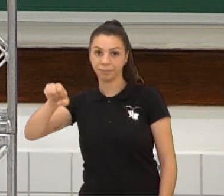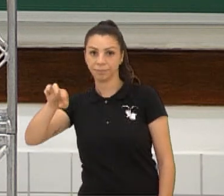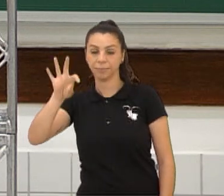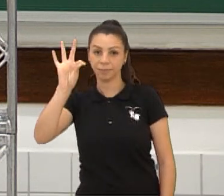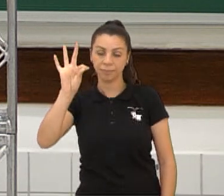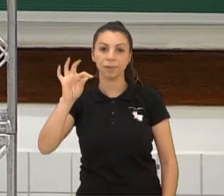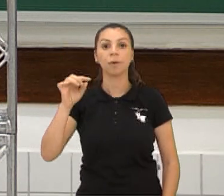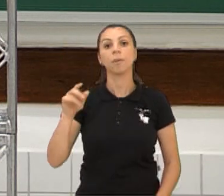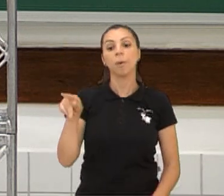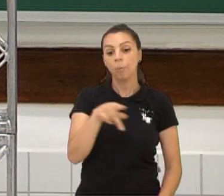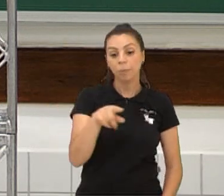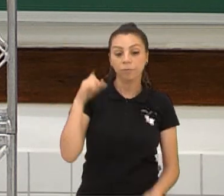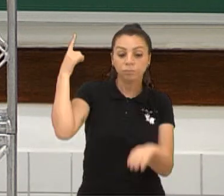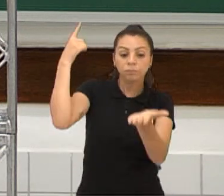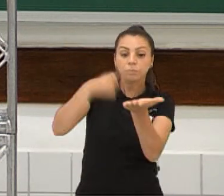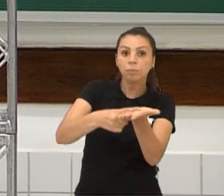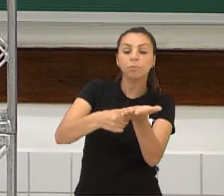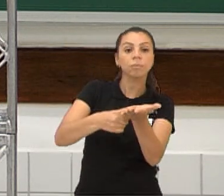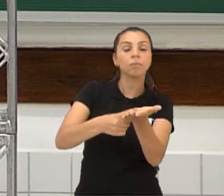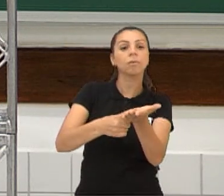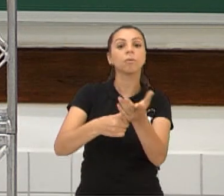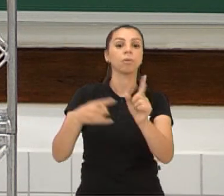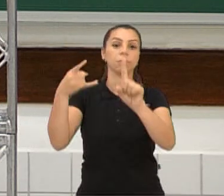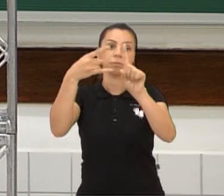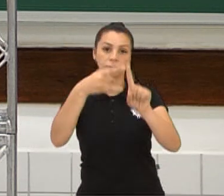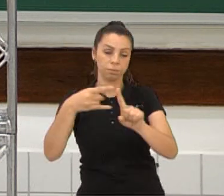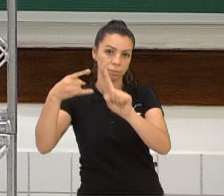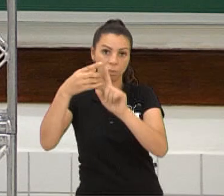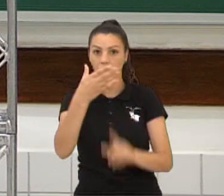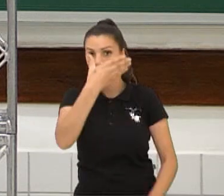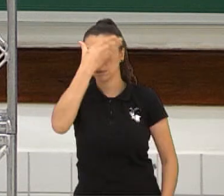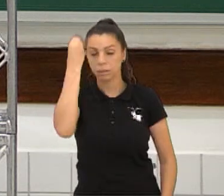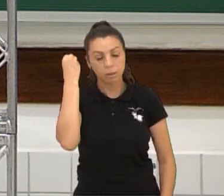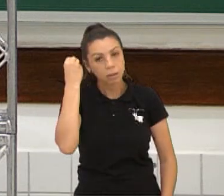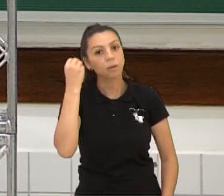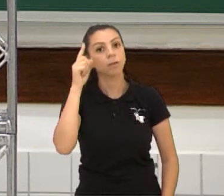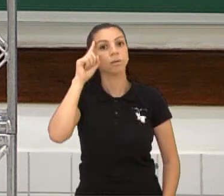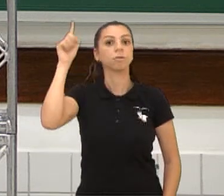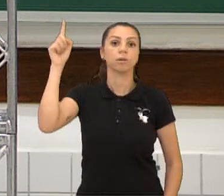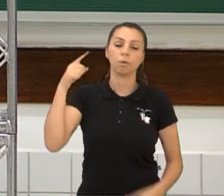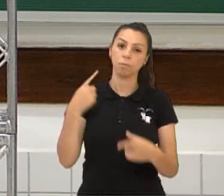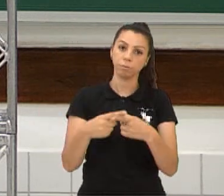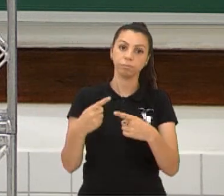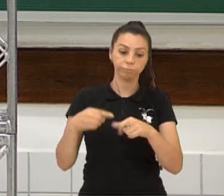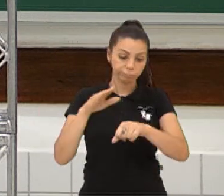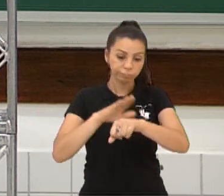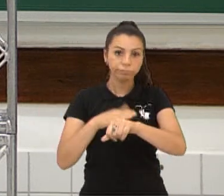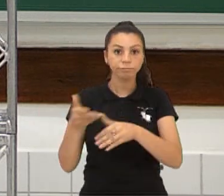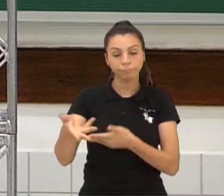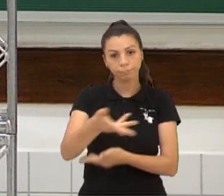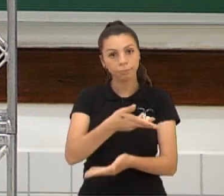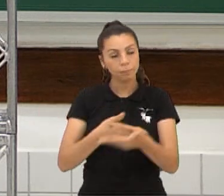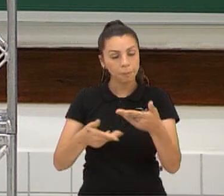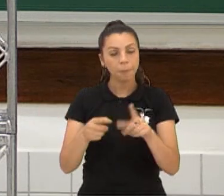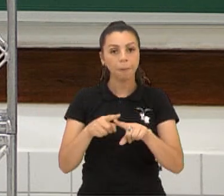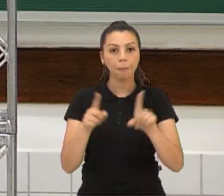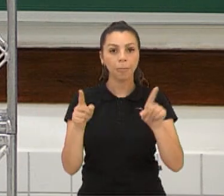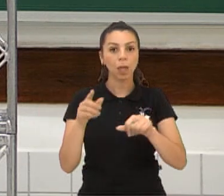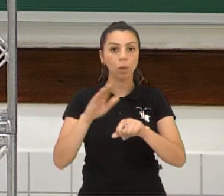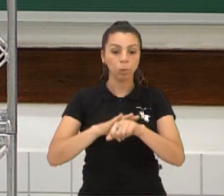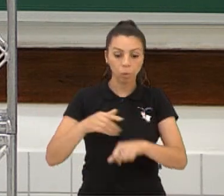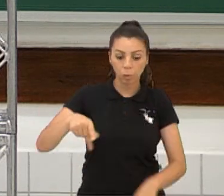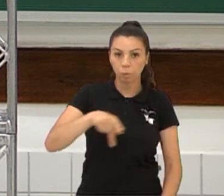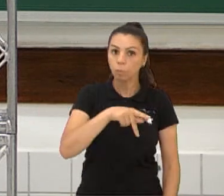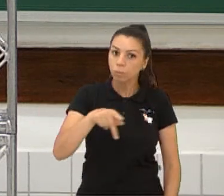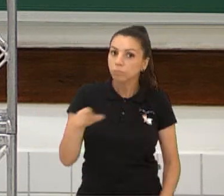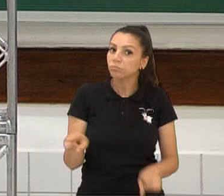vai agendar o Meet com vocês, então não esqueçam de colocar na agenda, porque é um momento de interação. Nós, professores, também estamos com saudade de